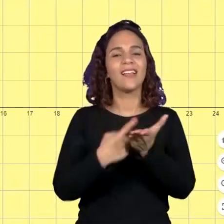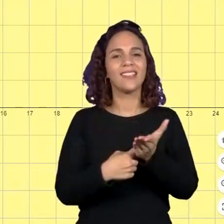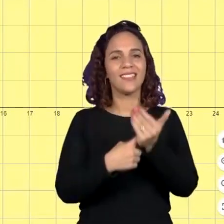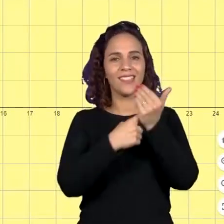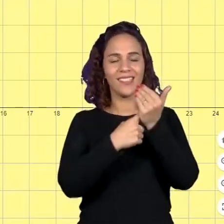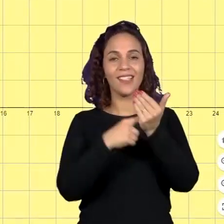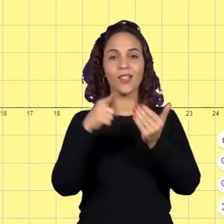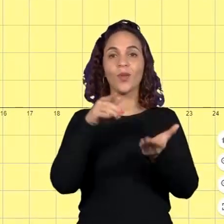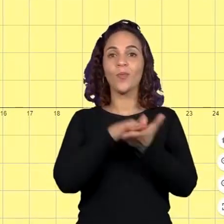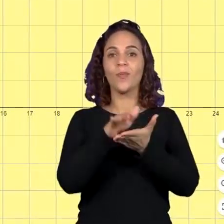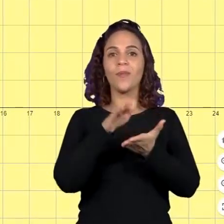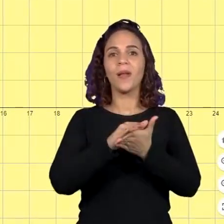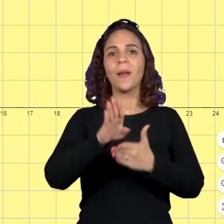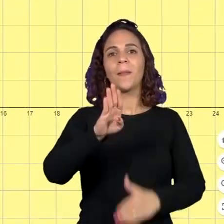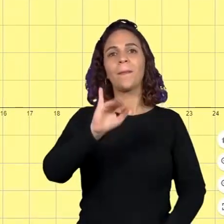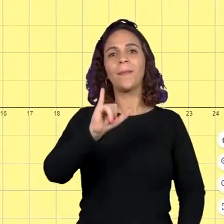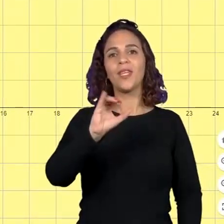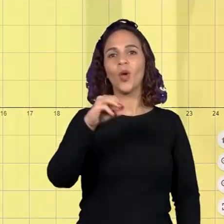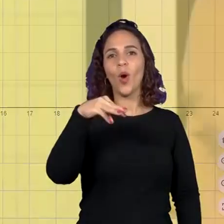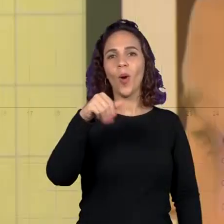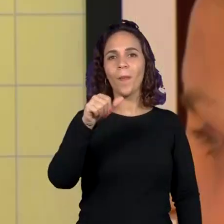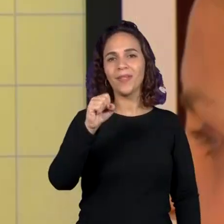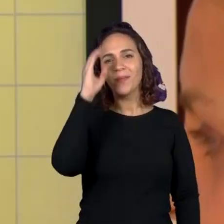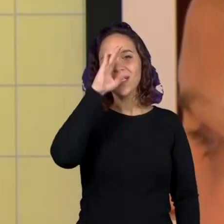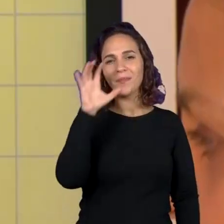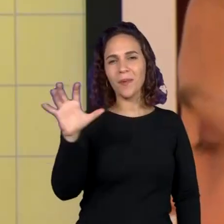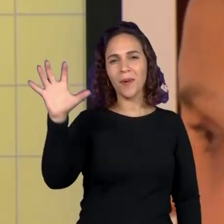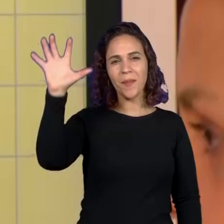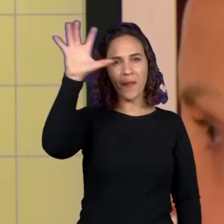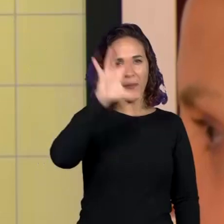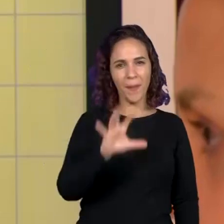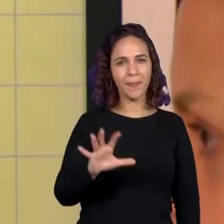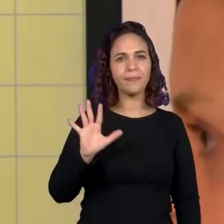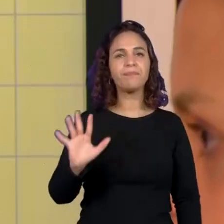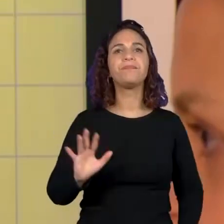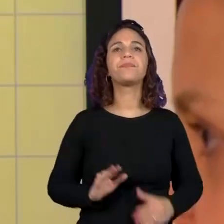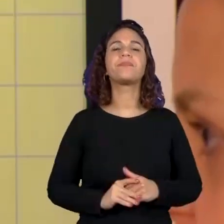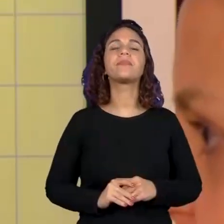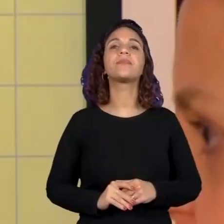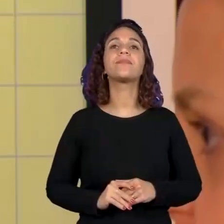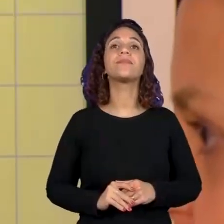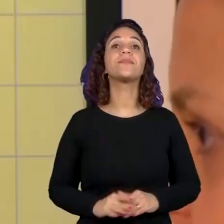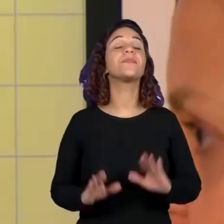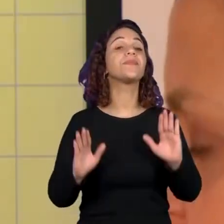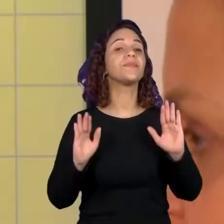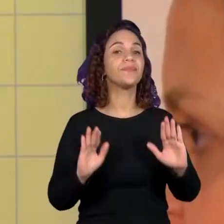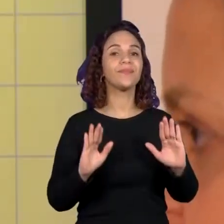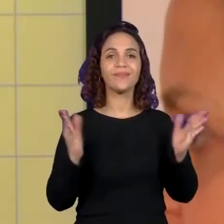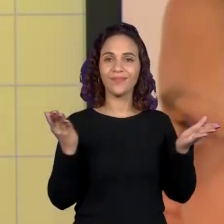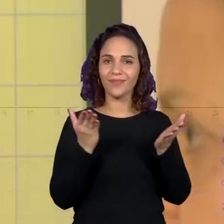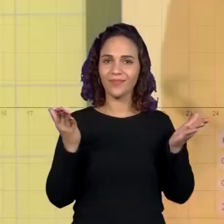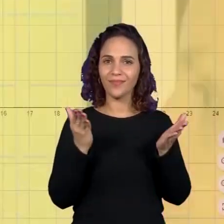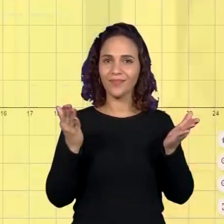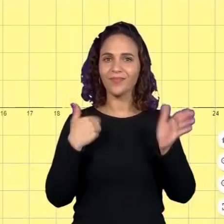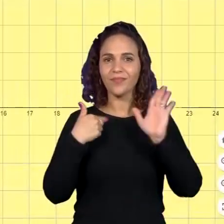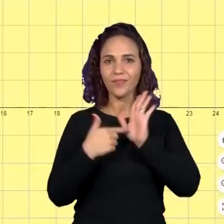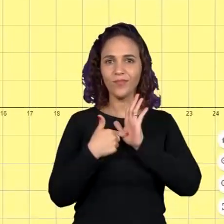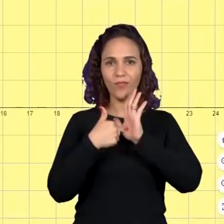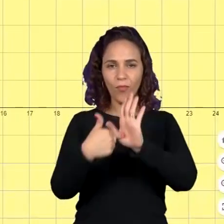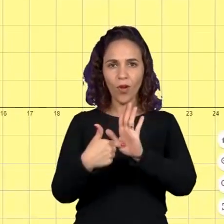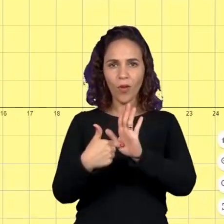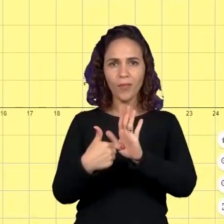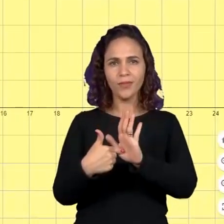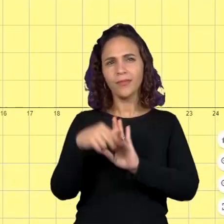já sabe aí como fazer para vocês publicarem. Bom, professora Juliana, vamos colocar lá na parte das coordenadas para a gente